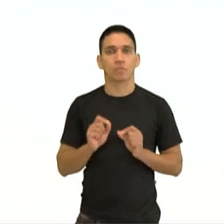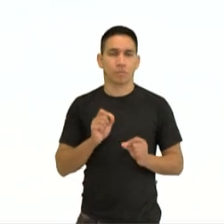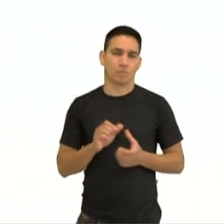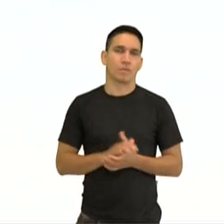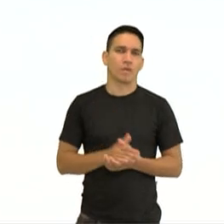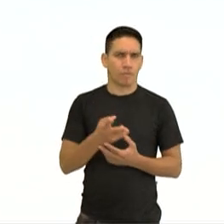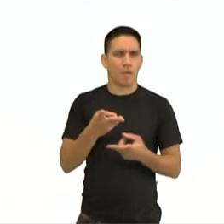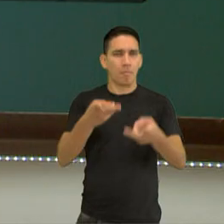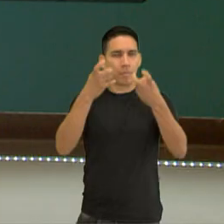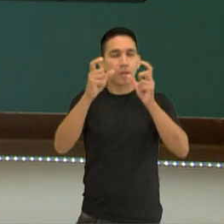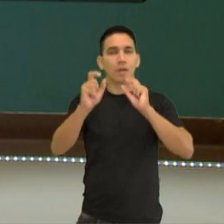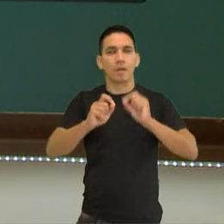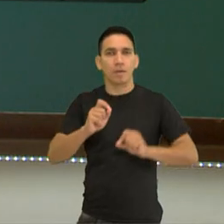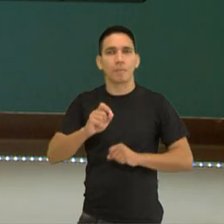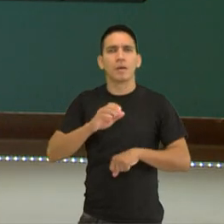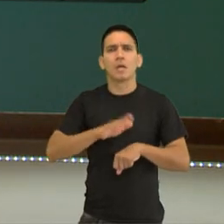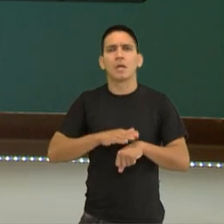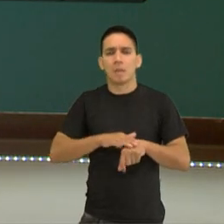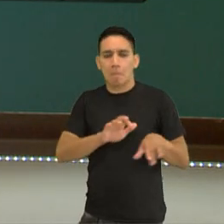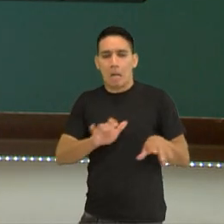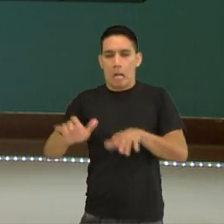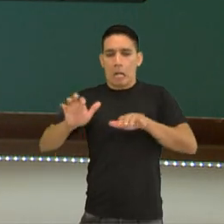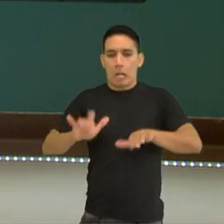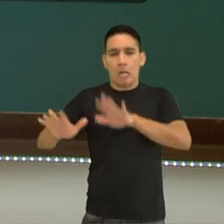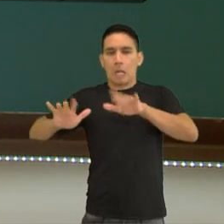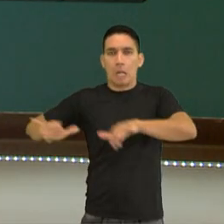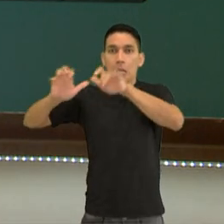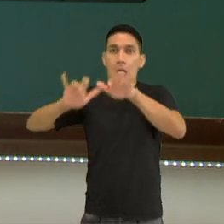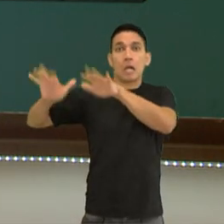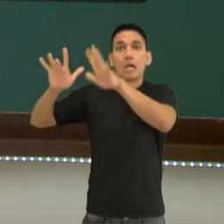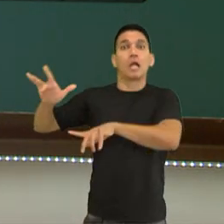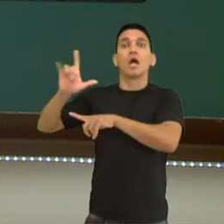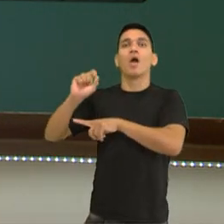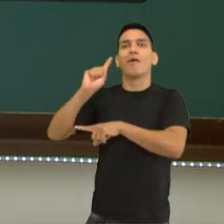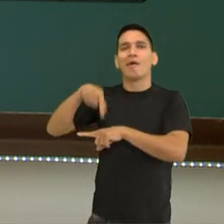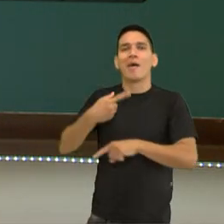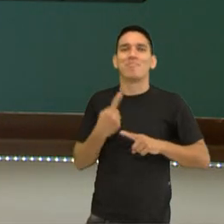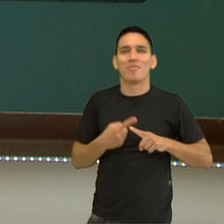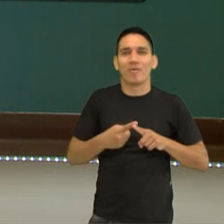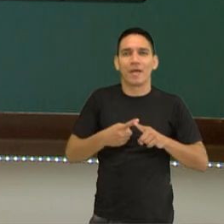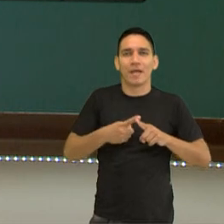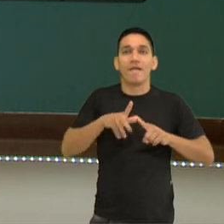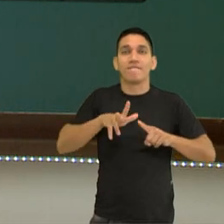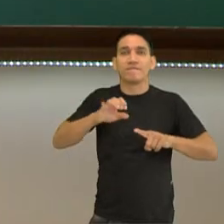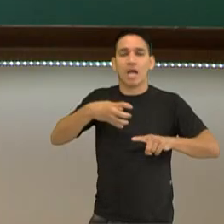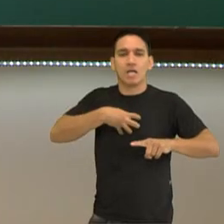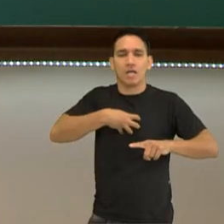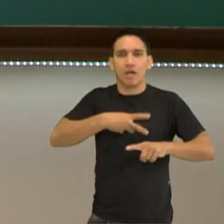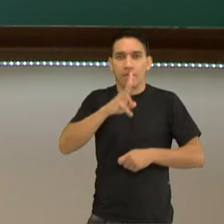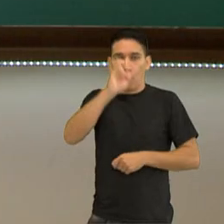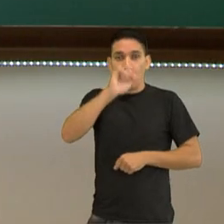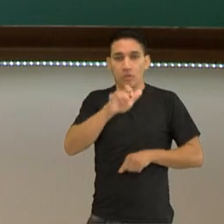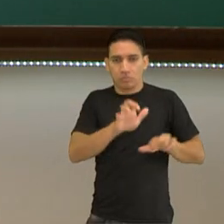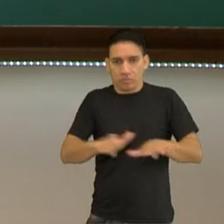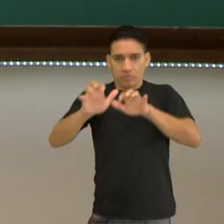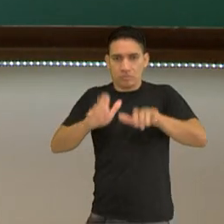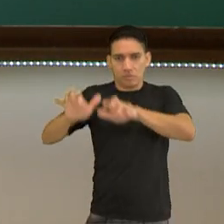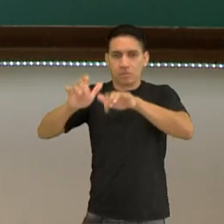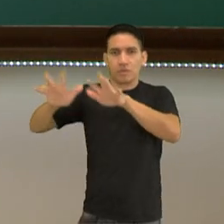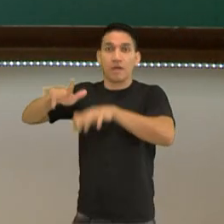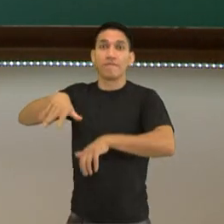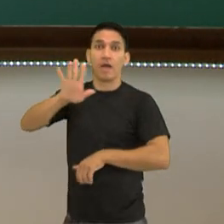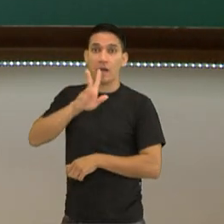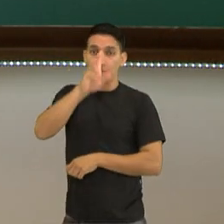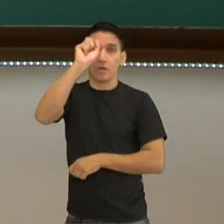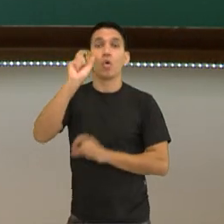Pessoal, vocês percebem aí o que, que é essa tocata e fuga? Ele vai aumentando a escala, né? Você vê que não, ele está usando o cravo ali, e ela não,